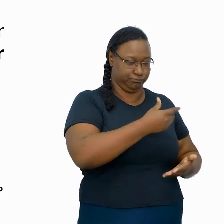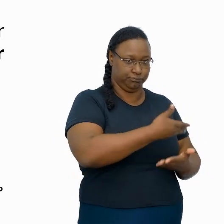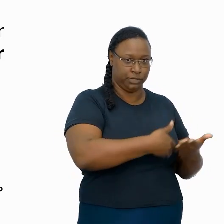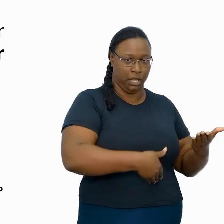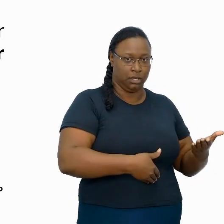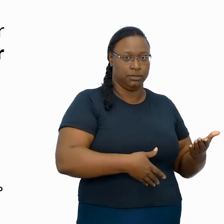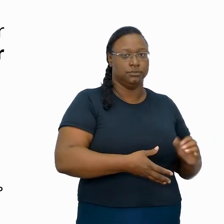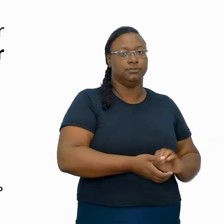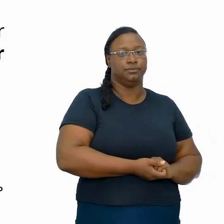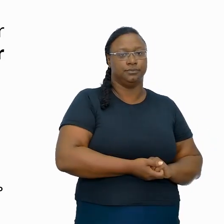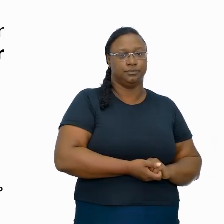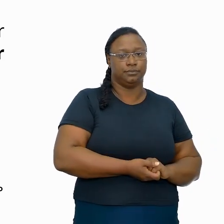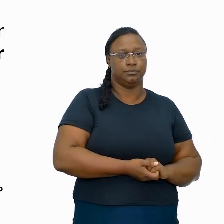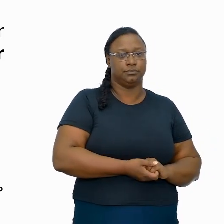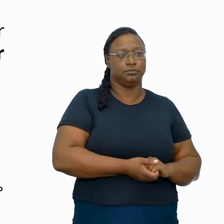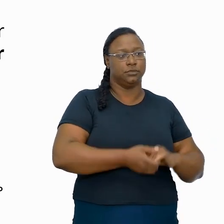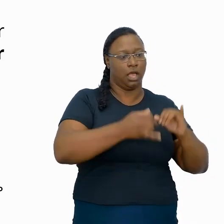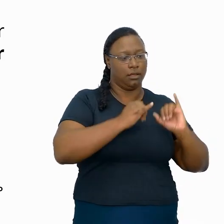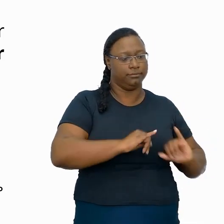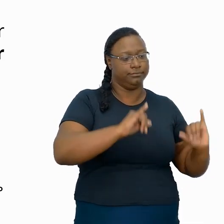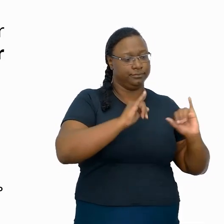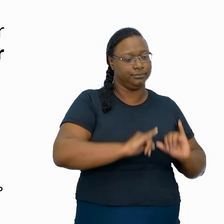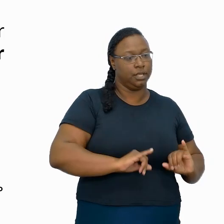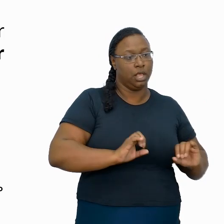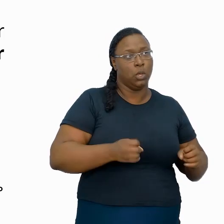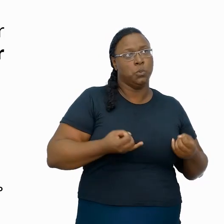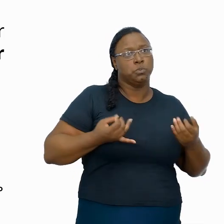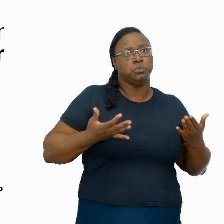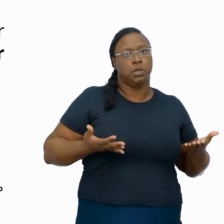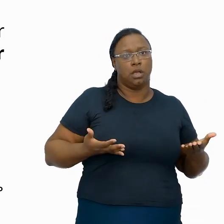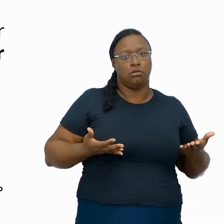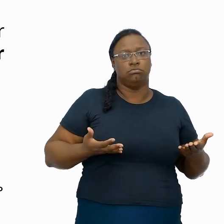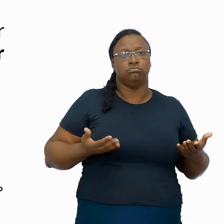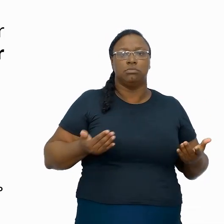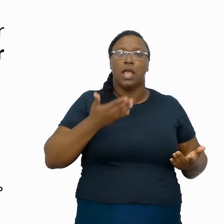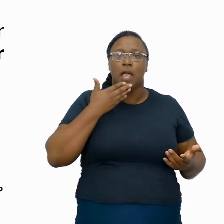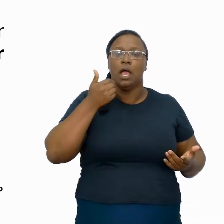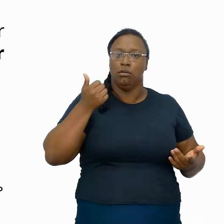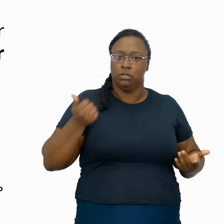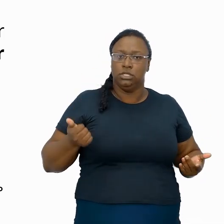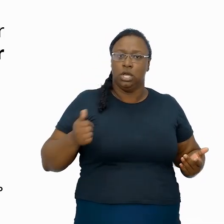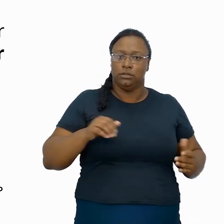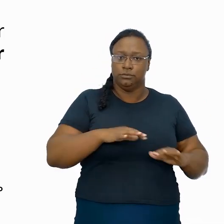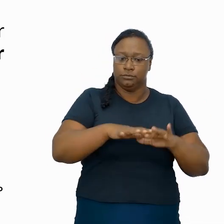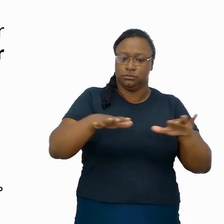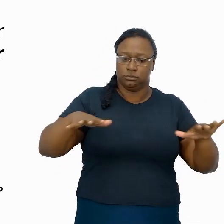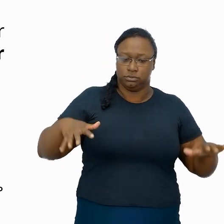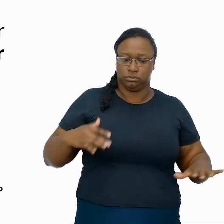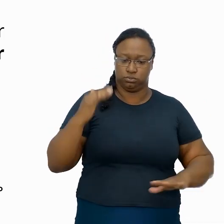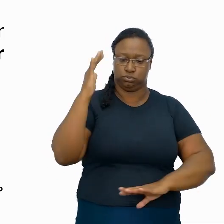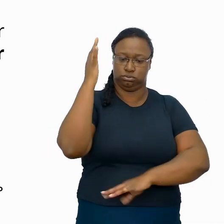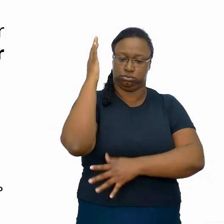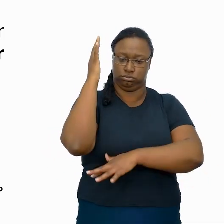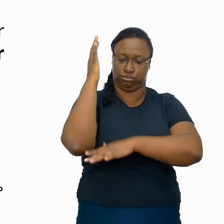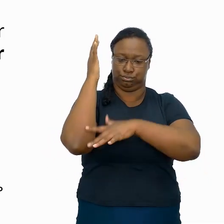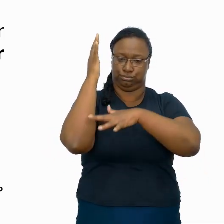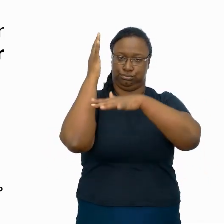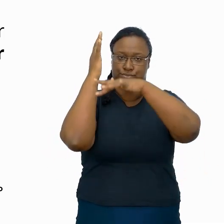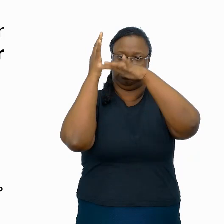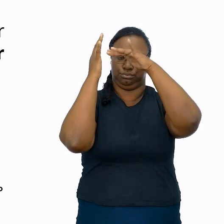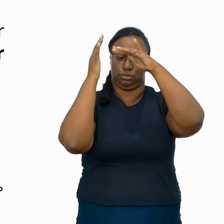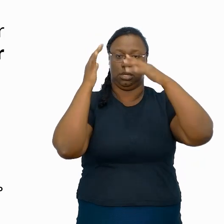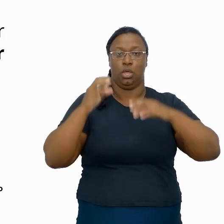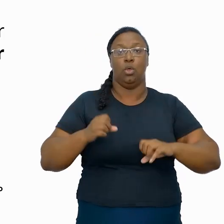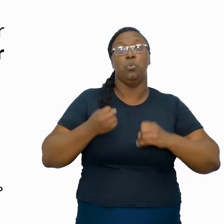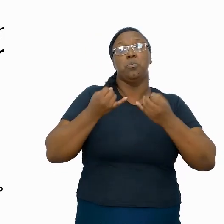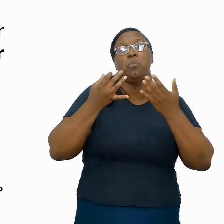e dizer, né, qual é a hidrelétrica mais eficiente por área alagada. Ou seja, qual hidrelétrica